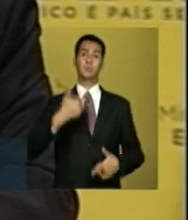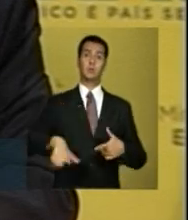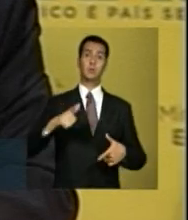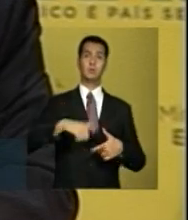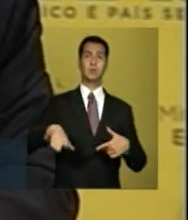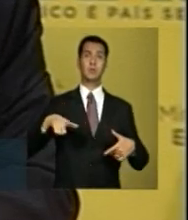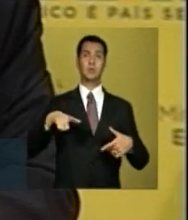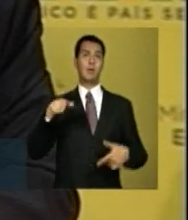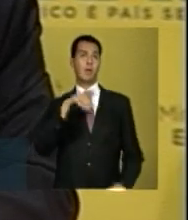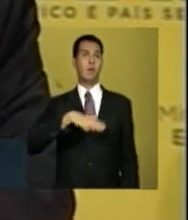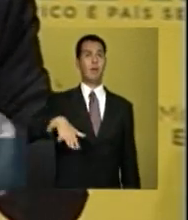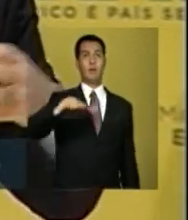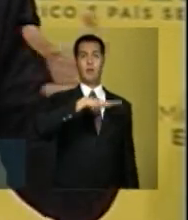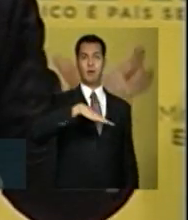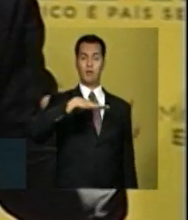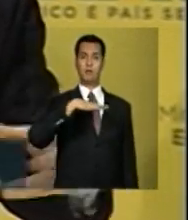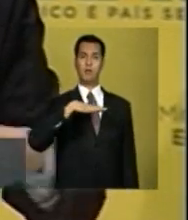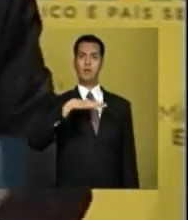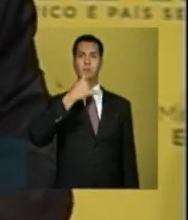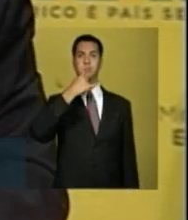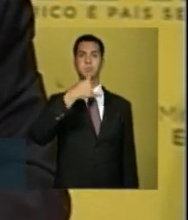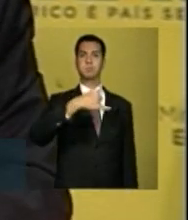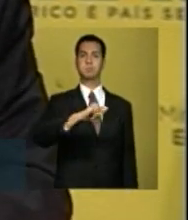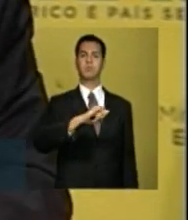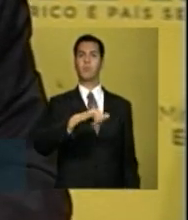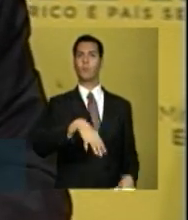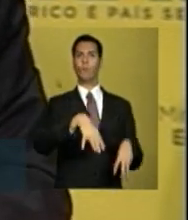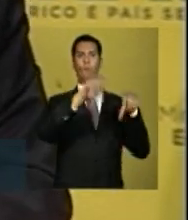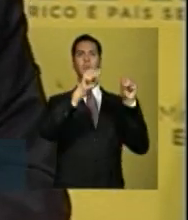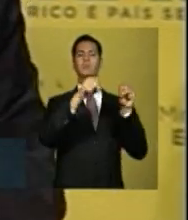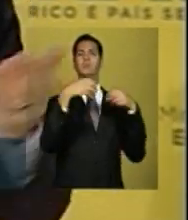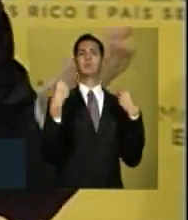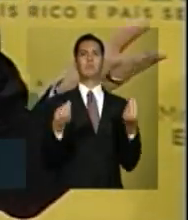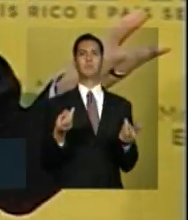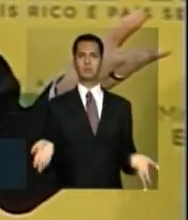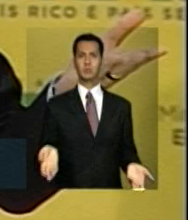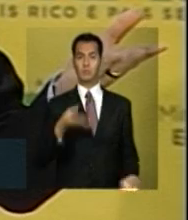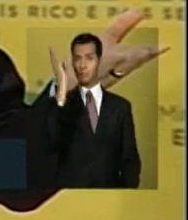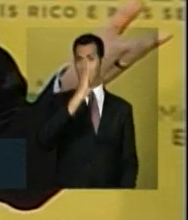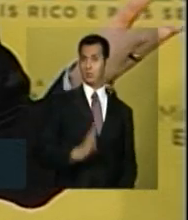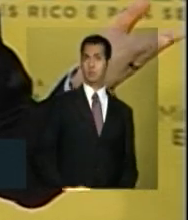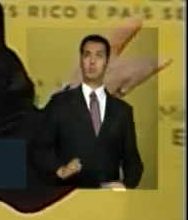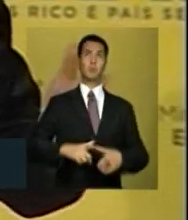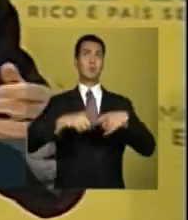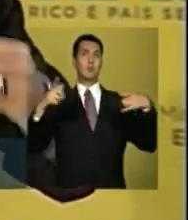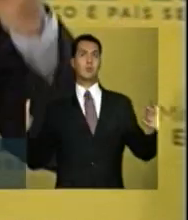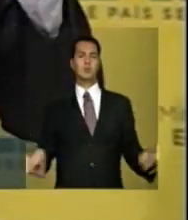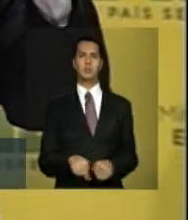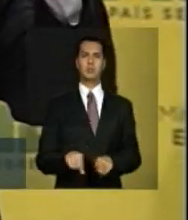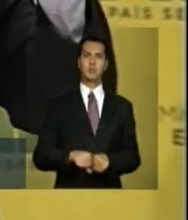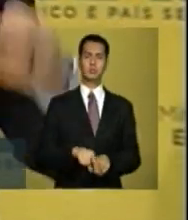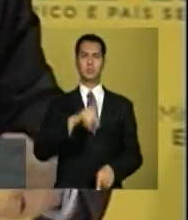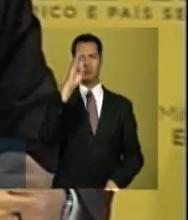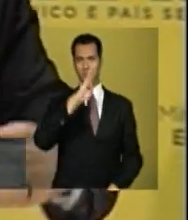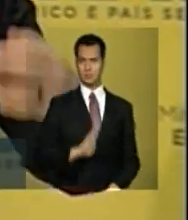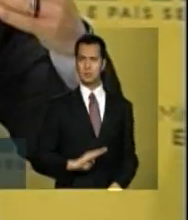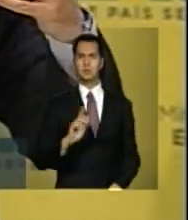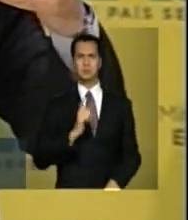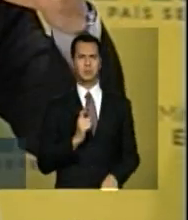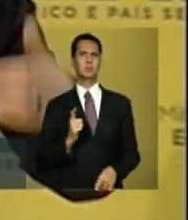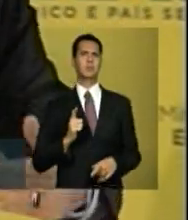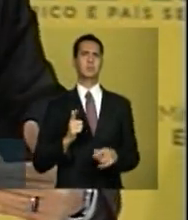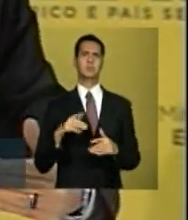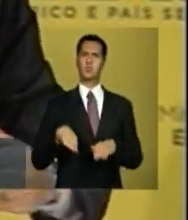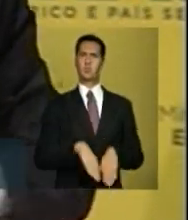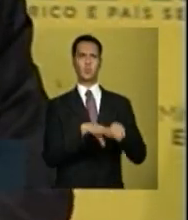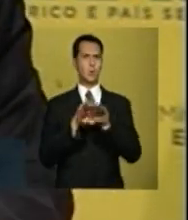energia numa região do Brasil Então o Brasil pelo seu tamanho pela sua complexidade e pelo tamanho que esse exame exige para que ele tenha uma régua única